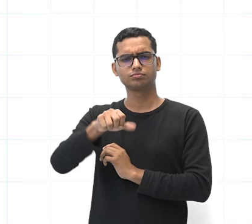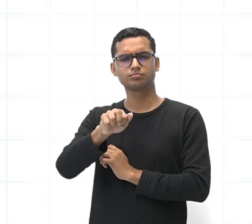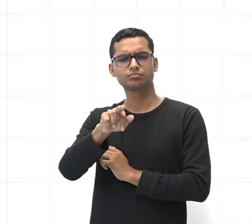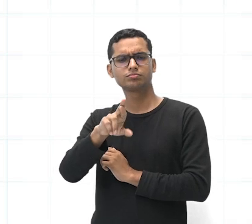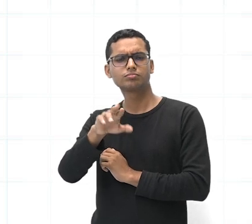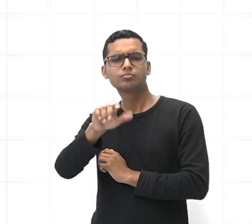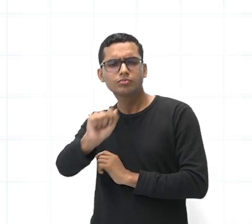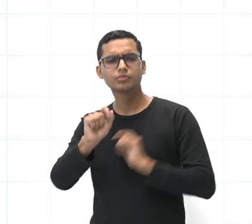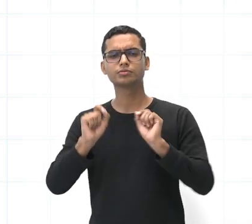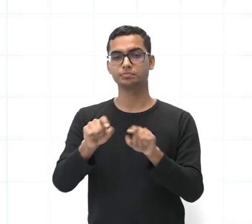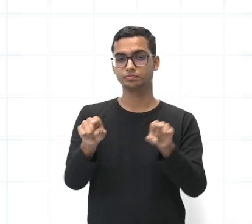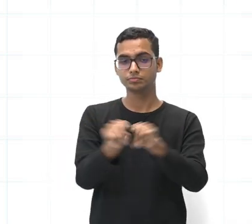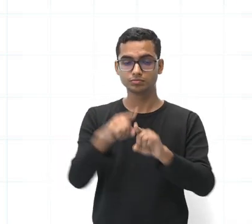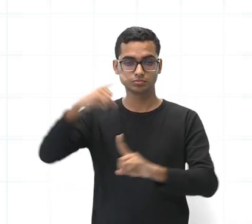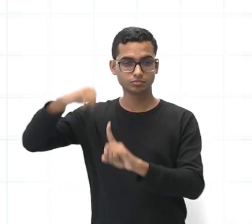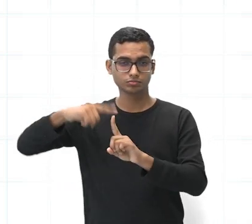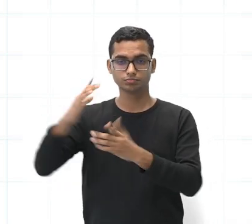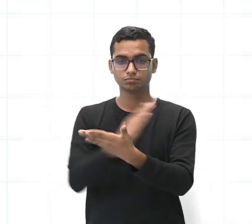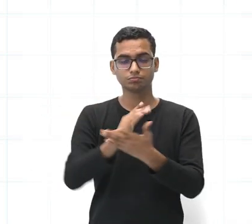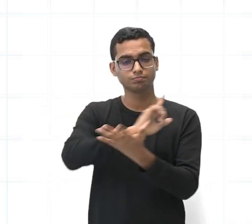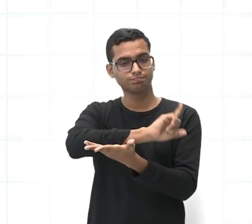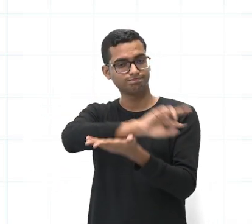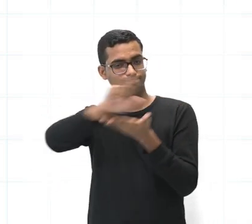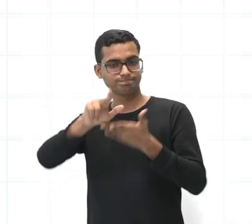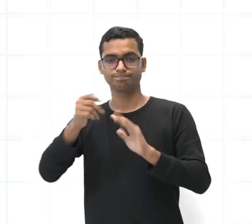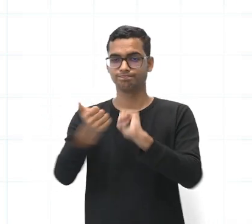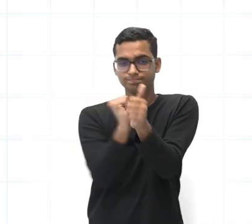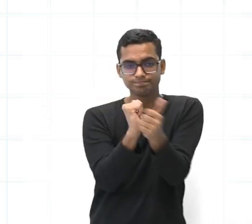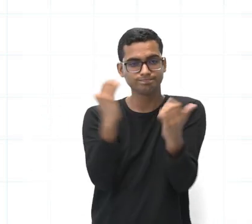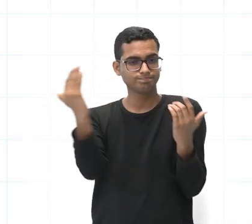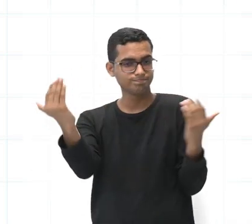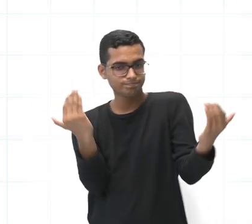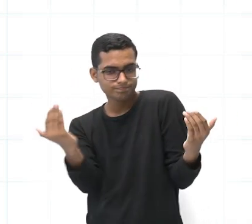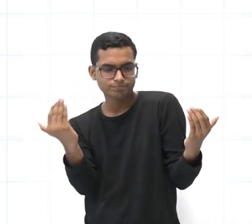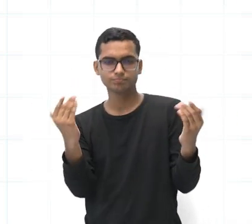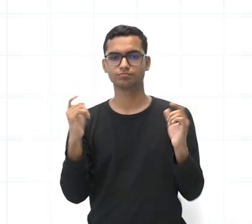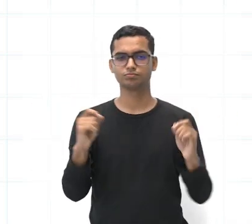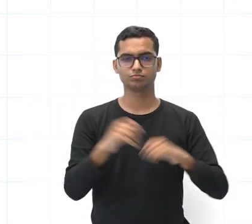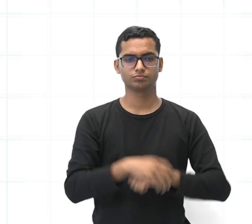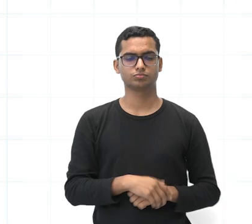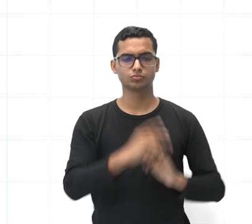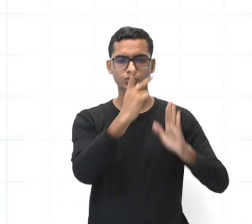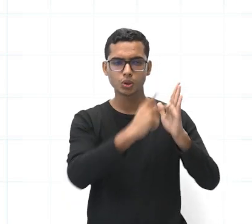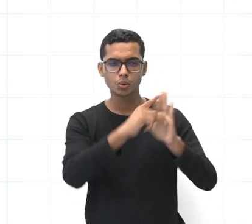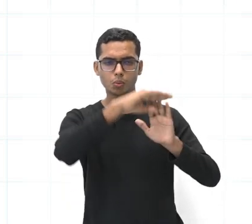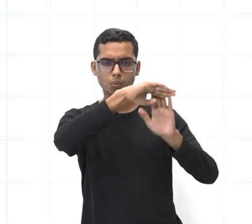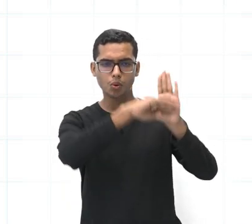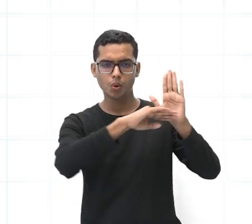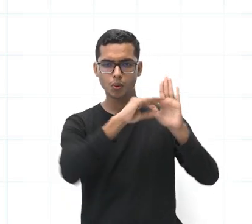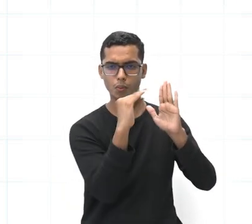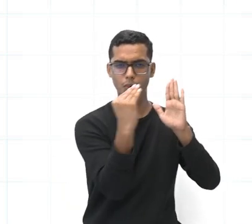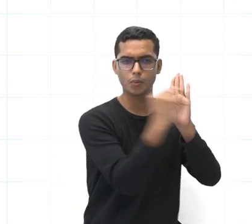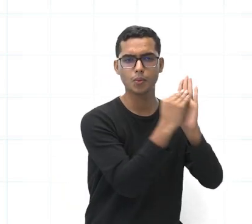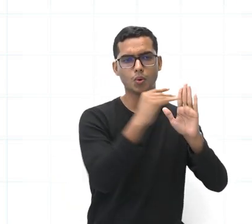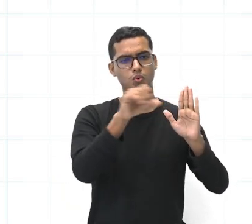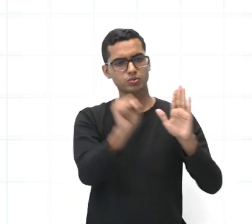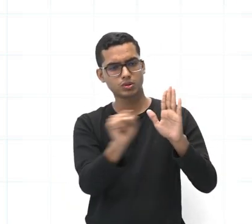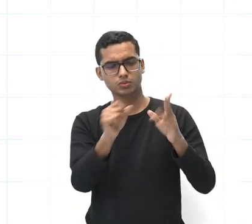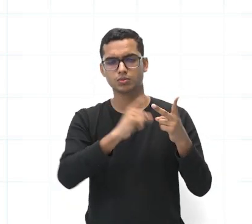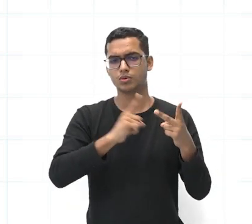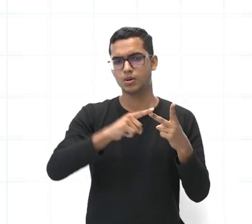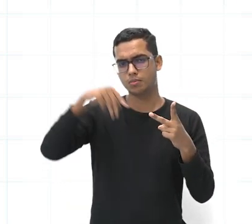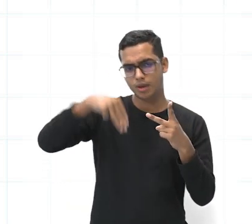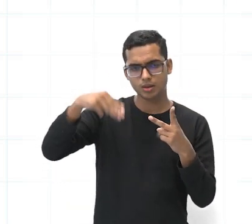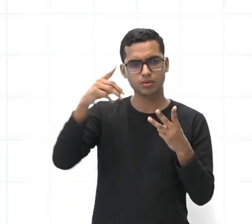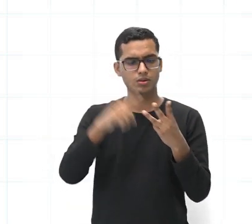aquelas modalidades que se caracterizam por comparar os resultados registrados em